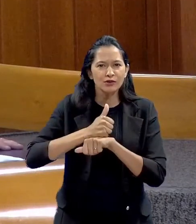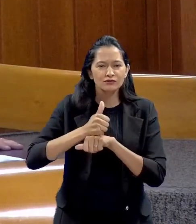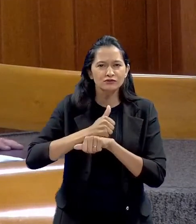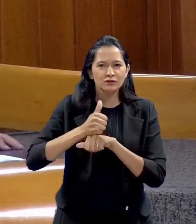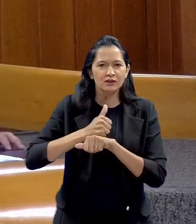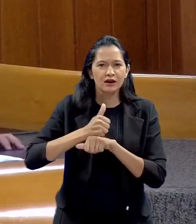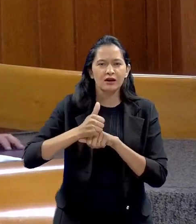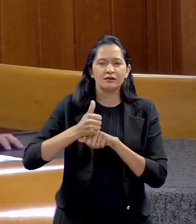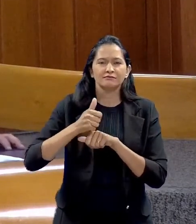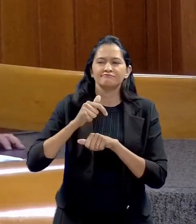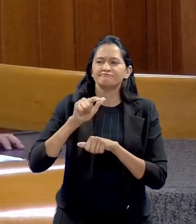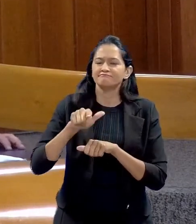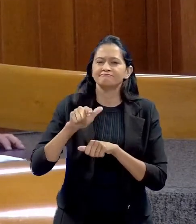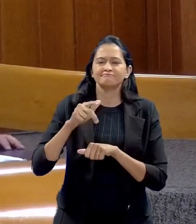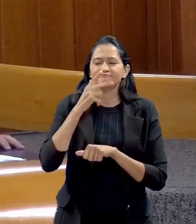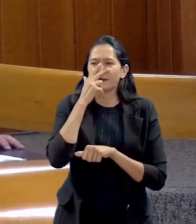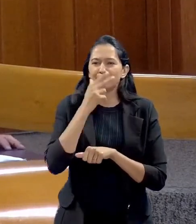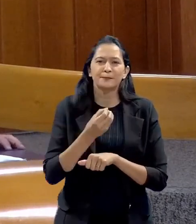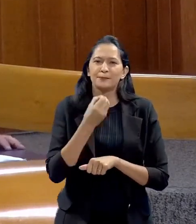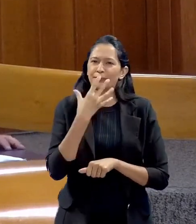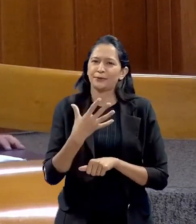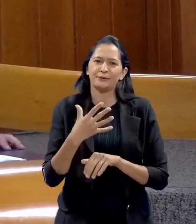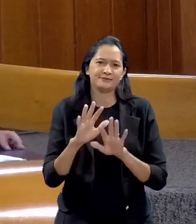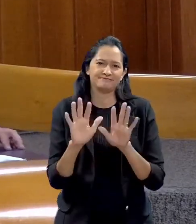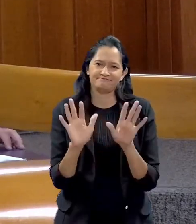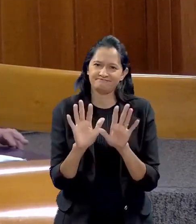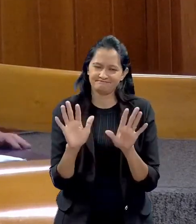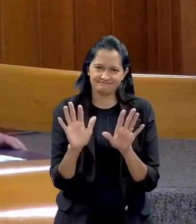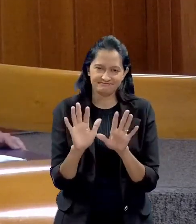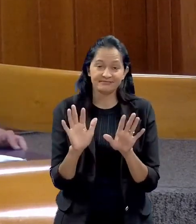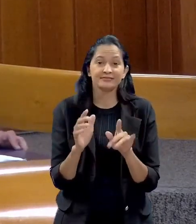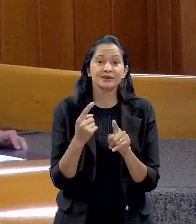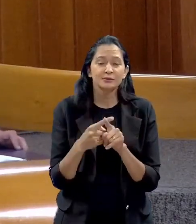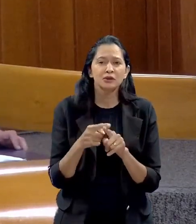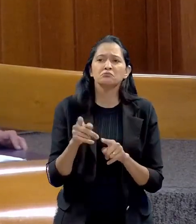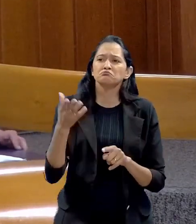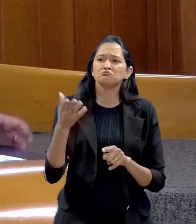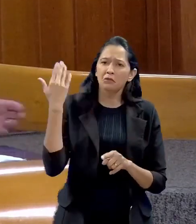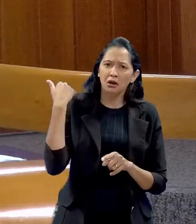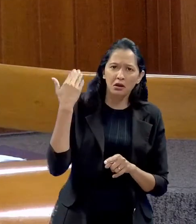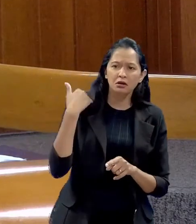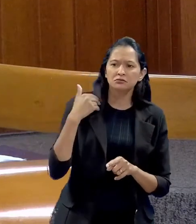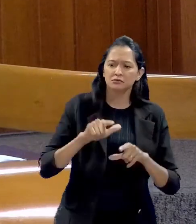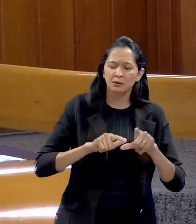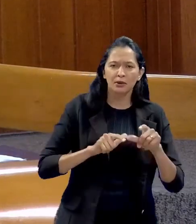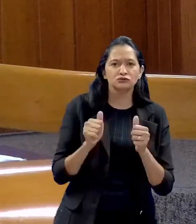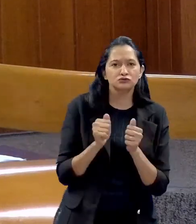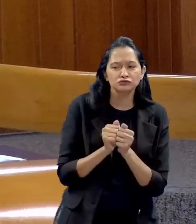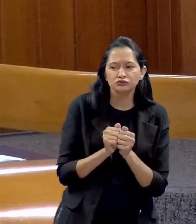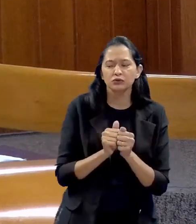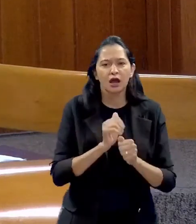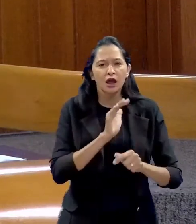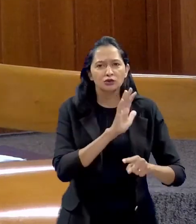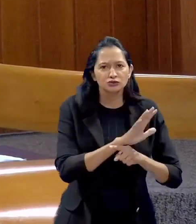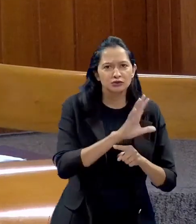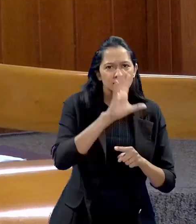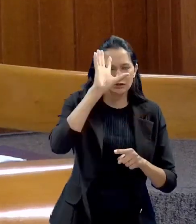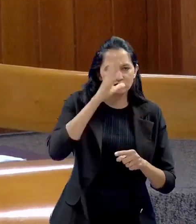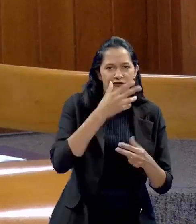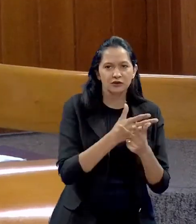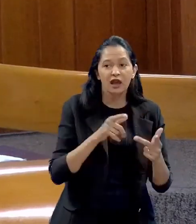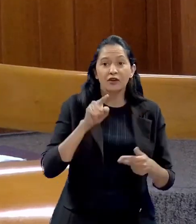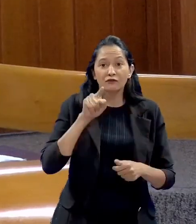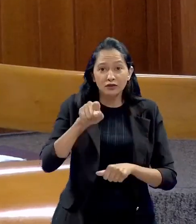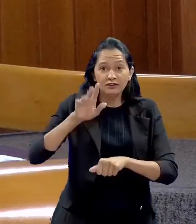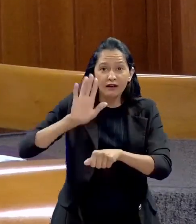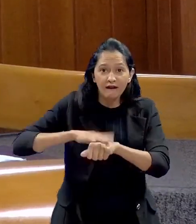te recebeu muito bem. Você participou de várias decisões. Agora você escolheu sair.